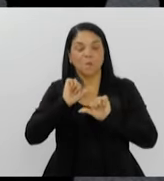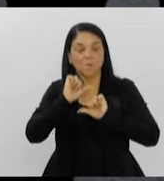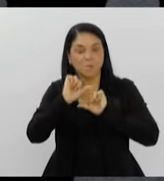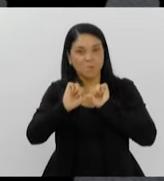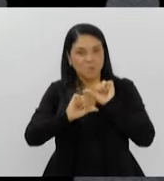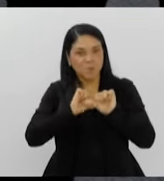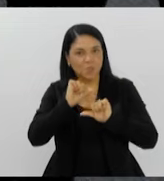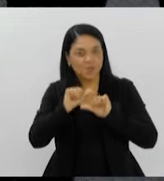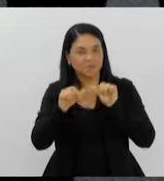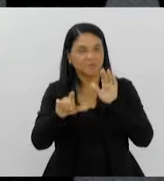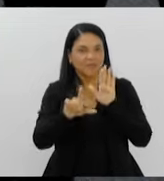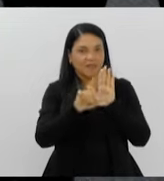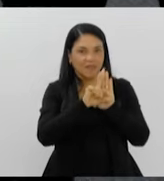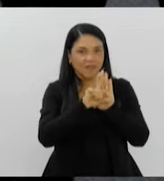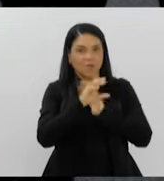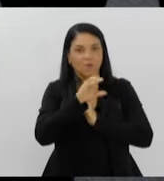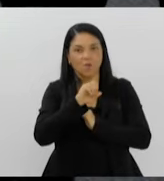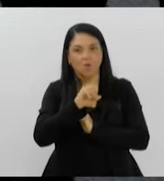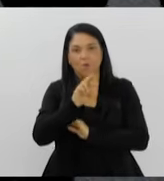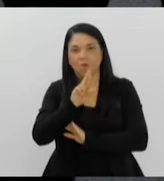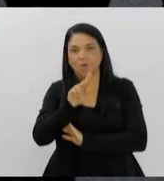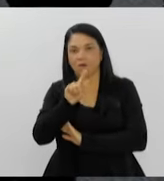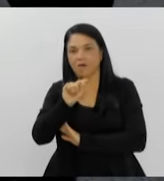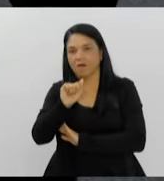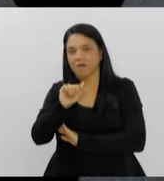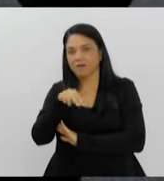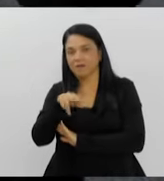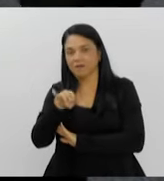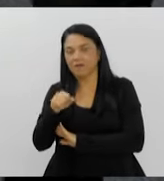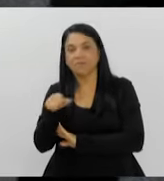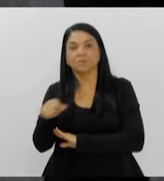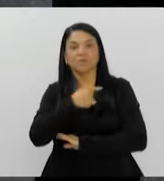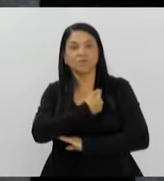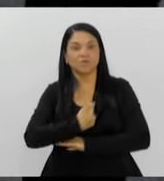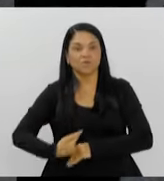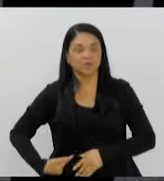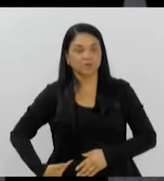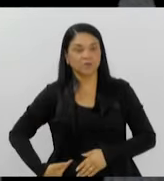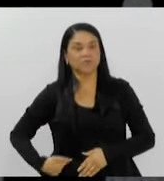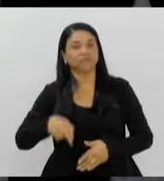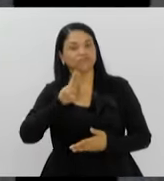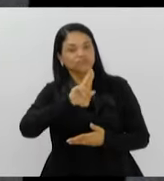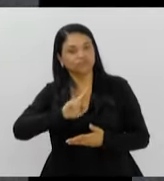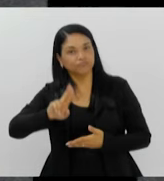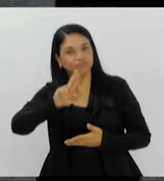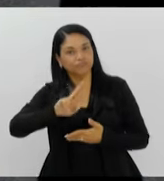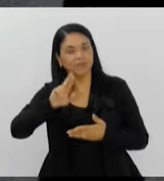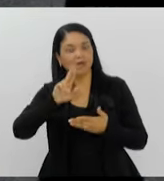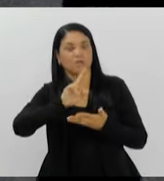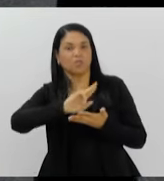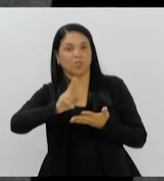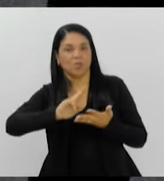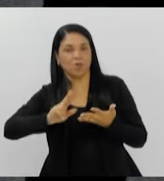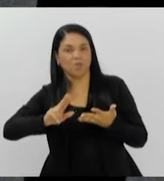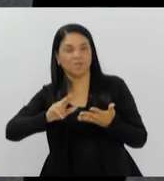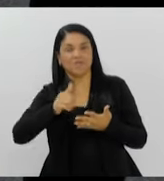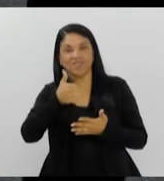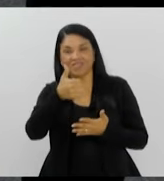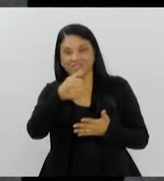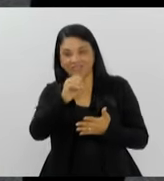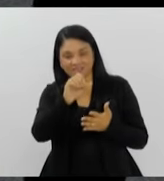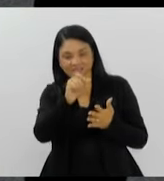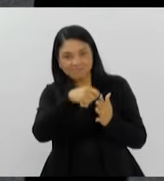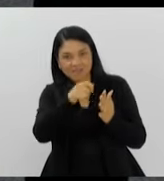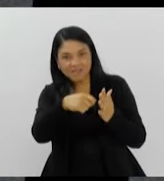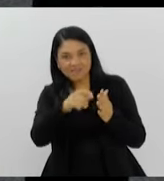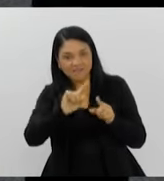orgânica para que o governador pudesse usar da sua prerrogativa e nomear e 10 meses depois ele manda embora e não